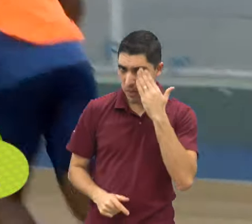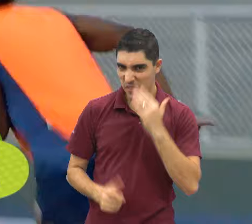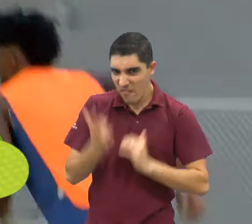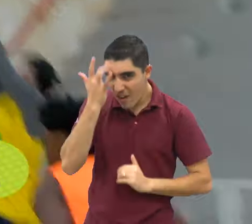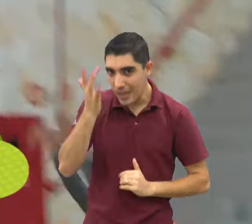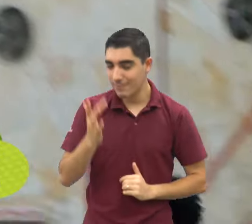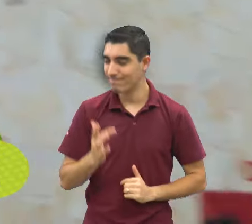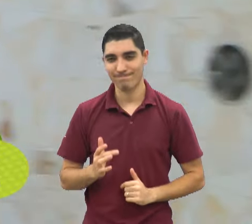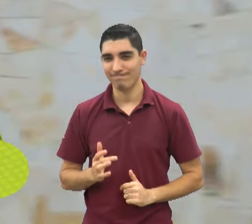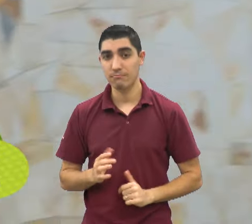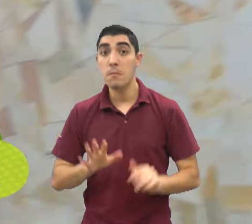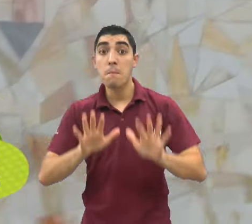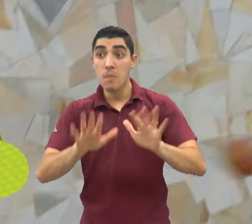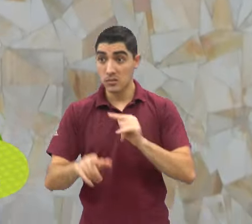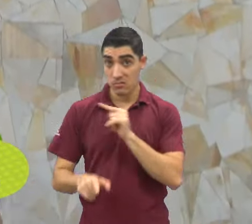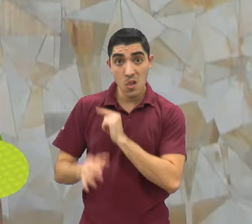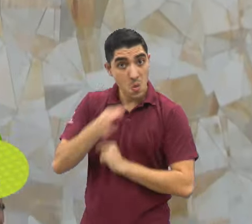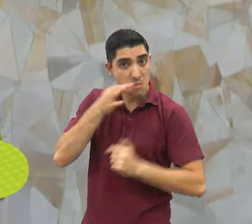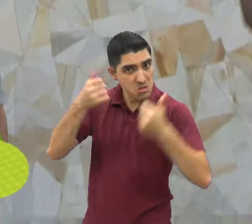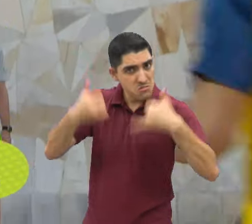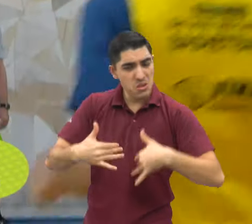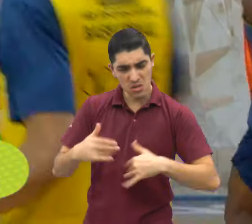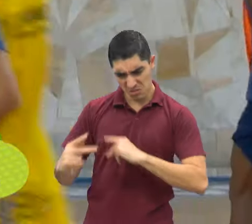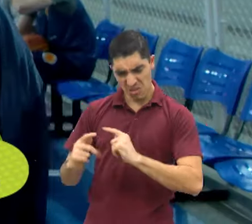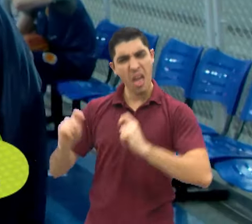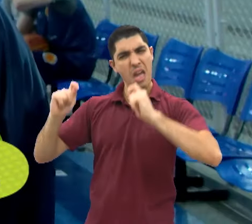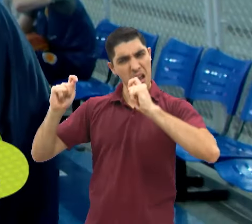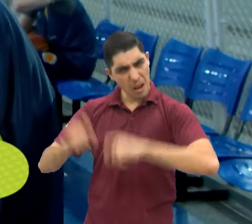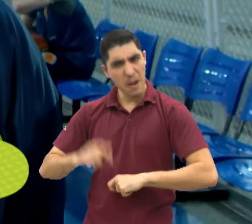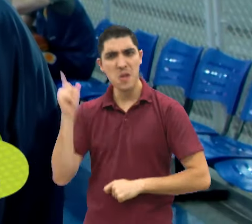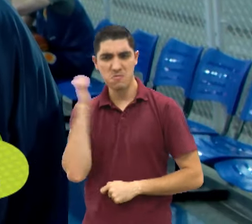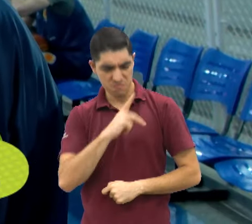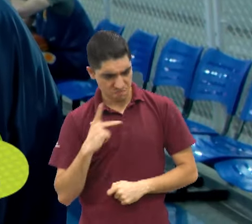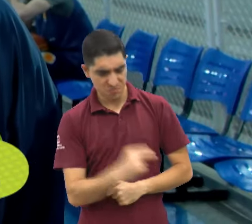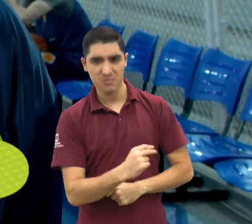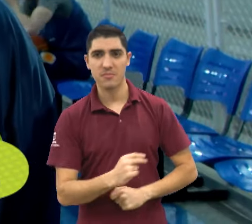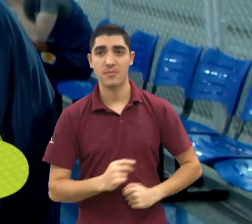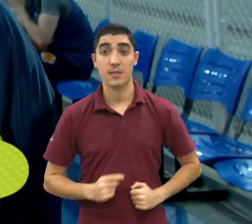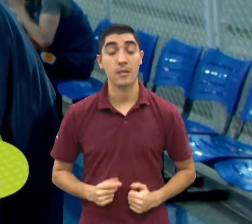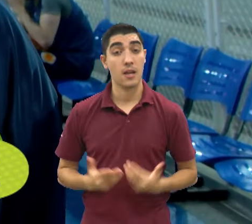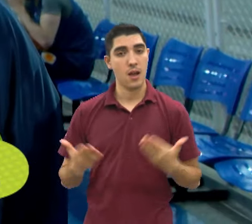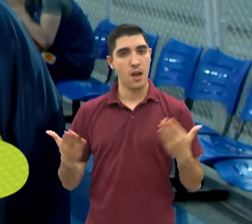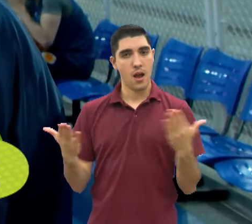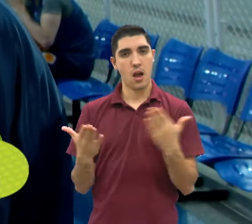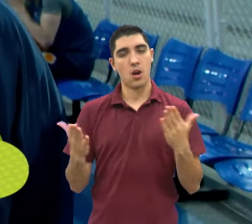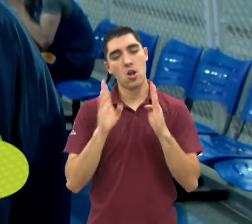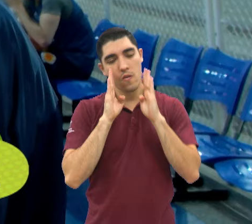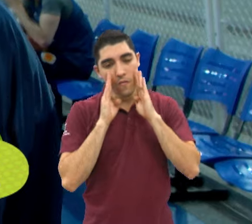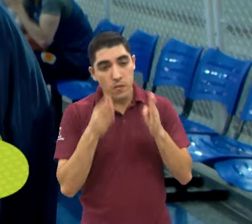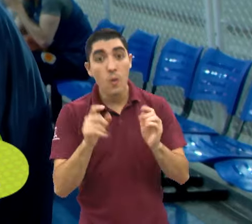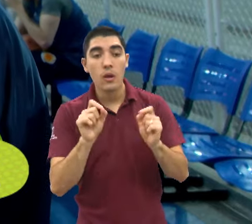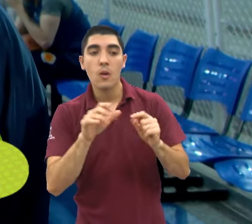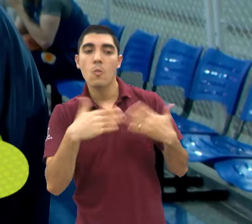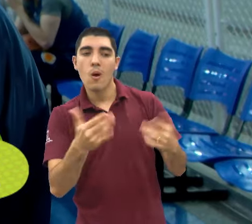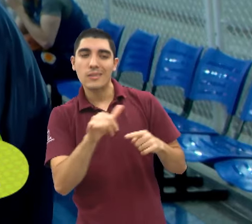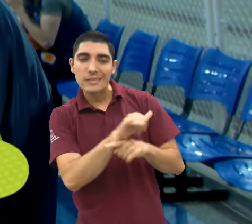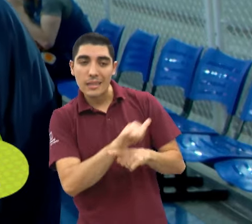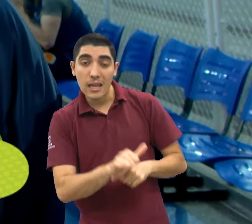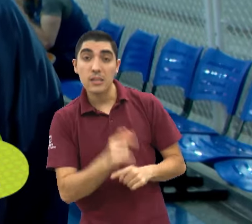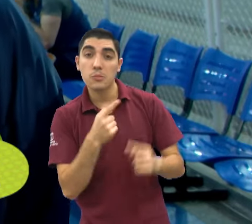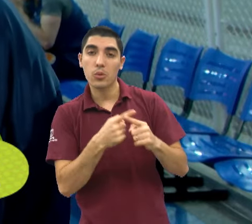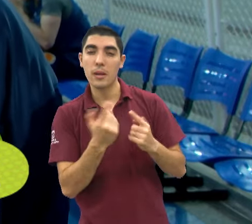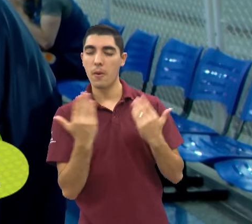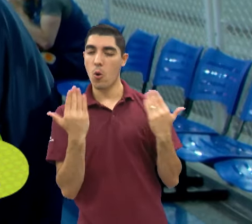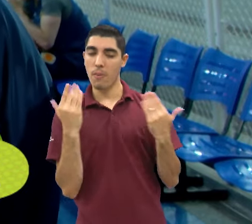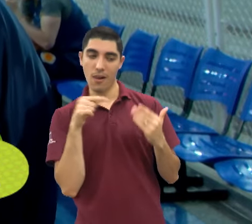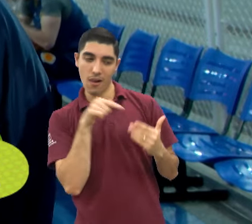mas garante que o time tem capacidade para isso. E agora a gente foca um pouco mais nas jogadas, pega exatamente o que eles fazem, né?